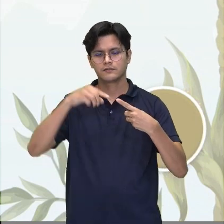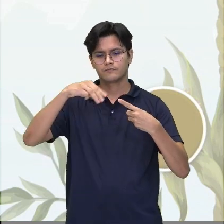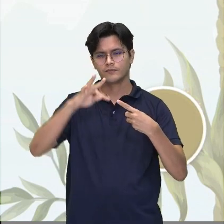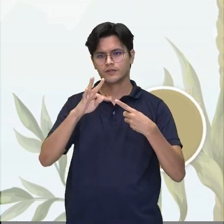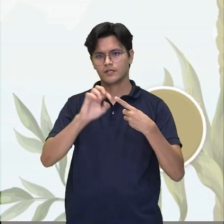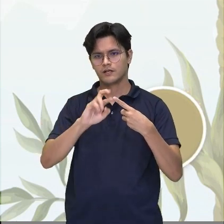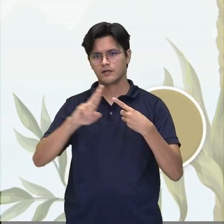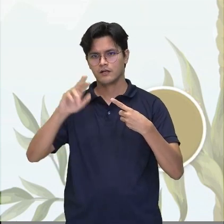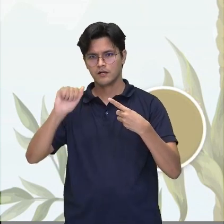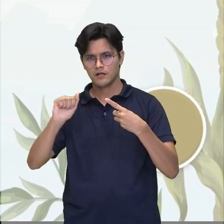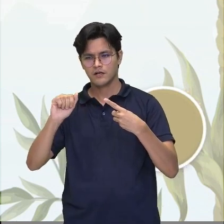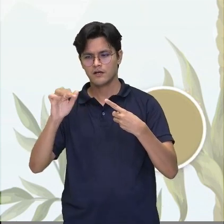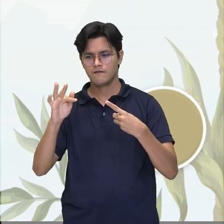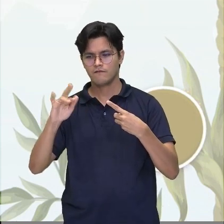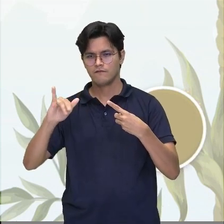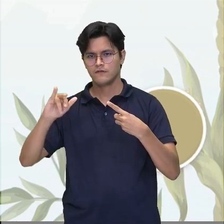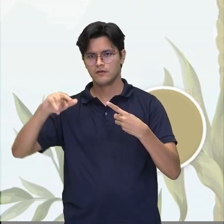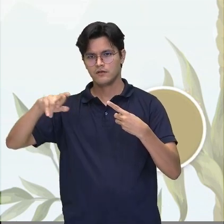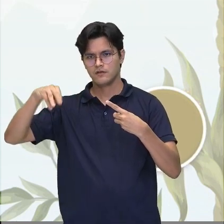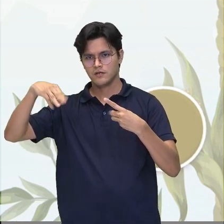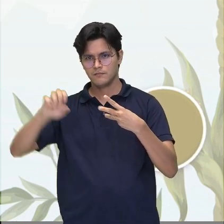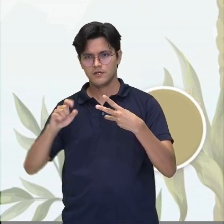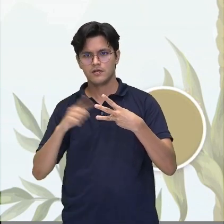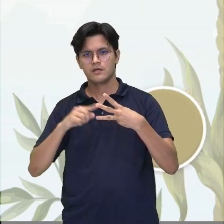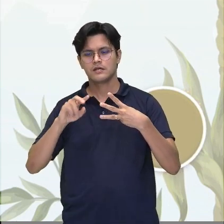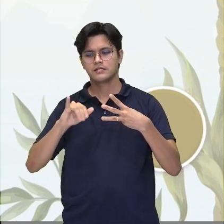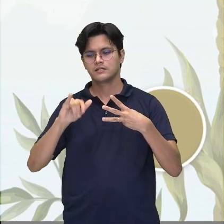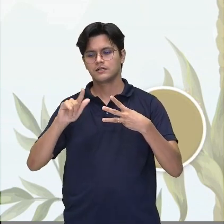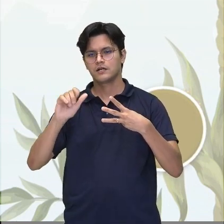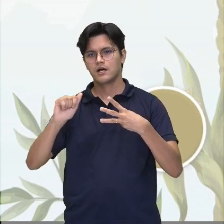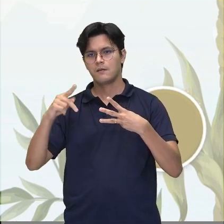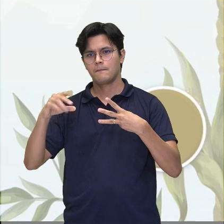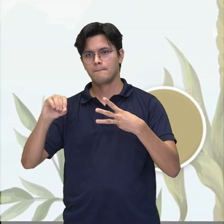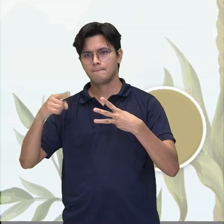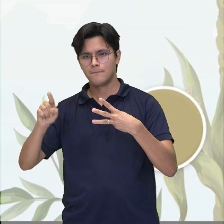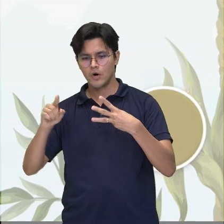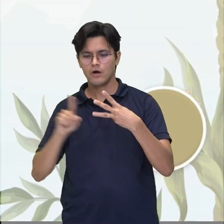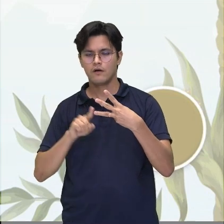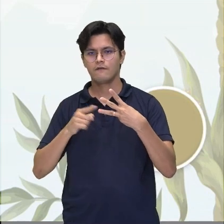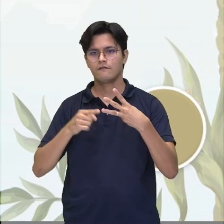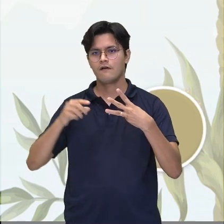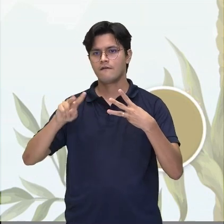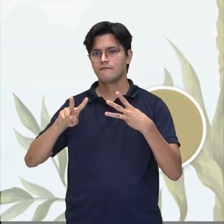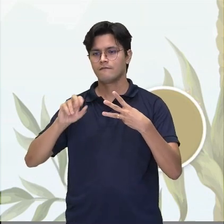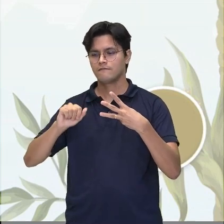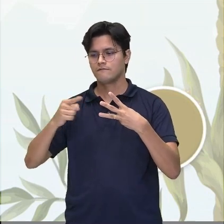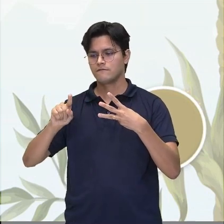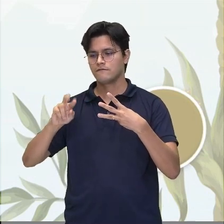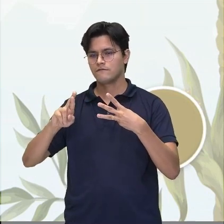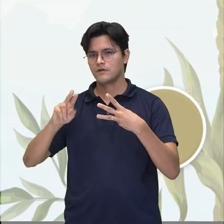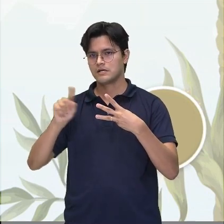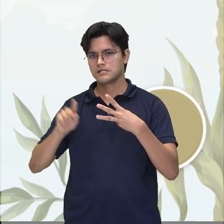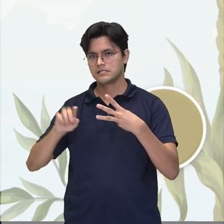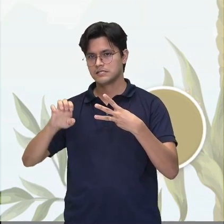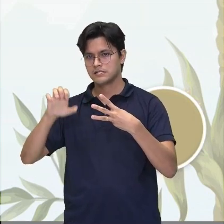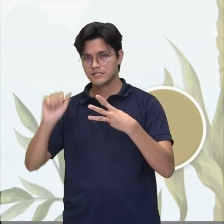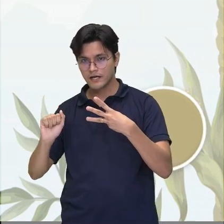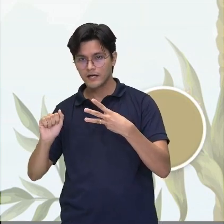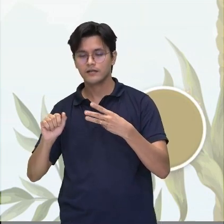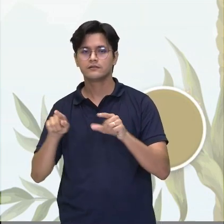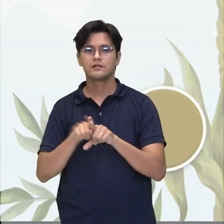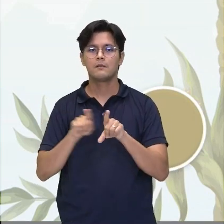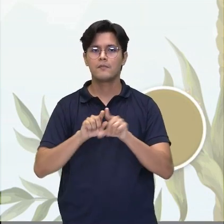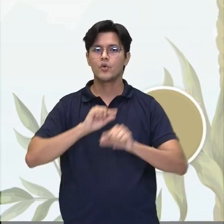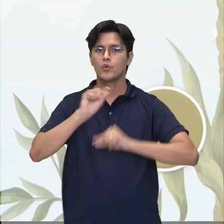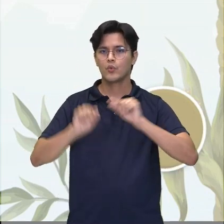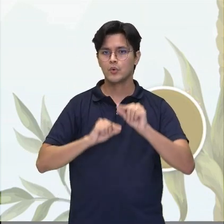firme, mata de igapó e mata de várzea, tá bom? Ponto 3, aí no nosso mapa mental, nós temos fauna e